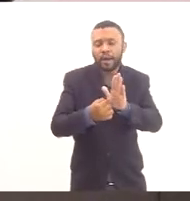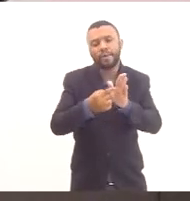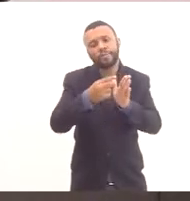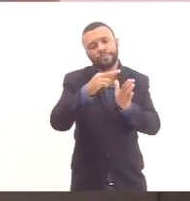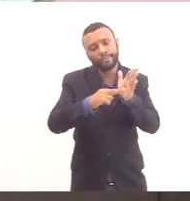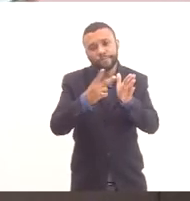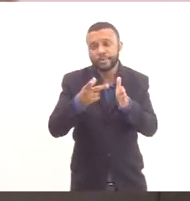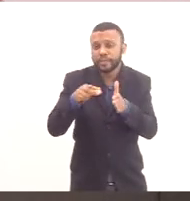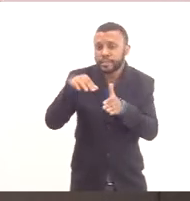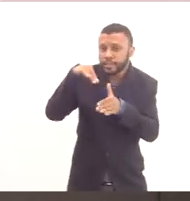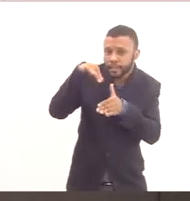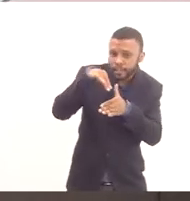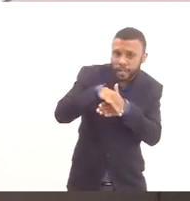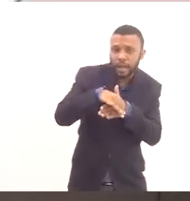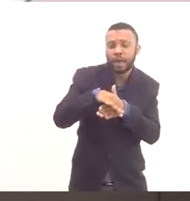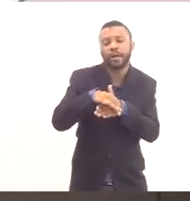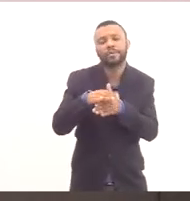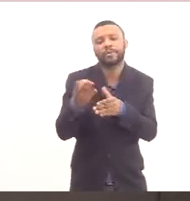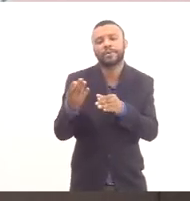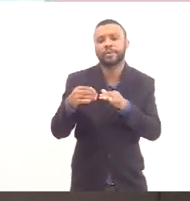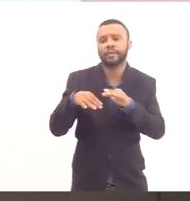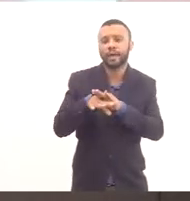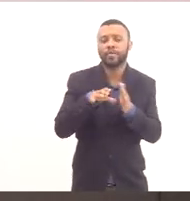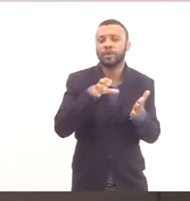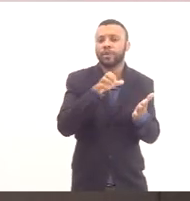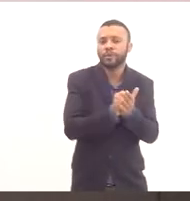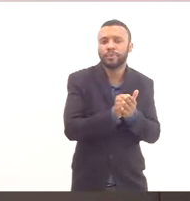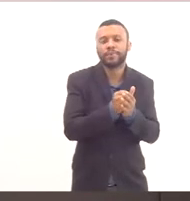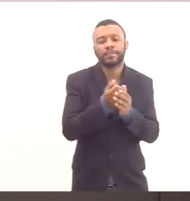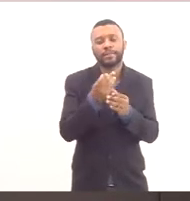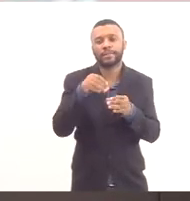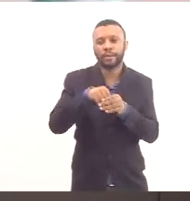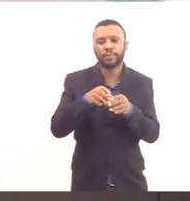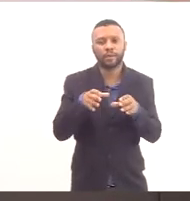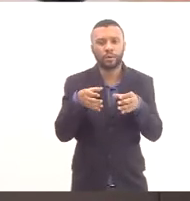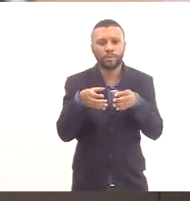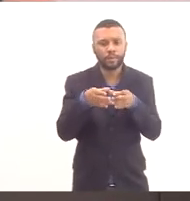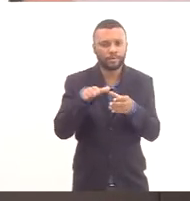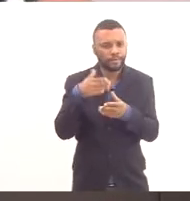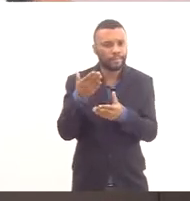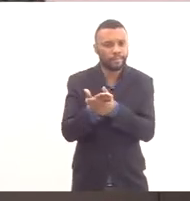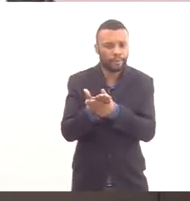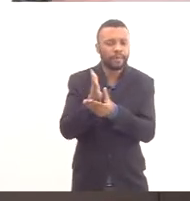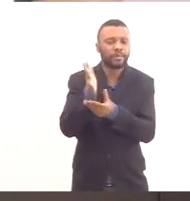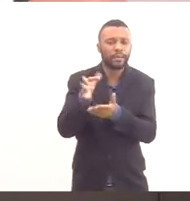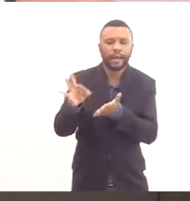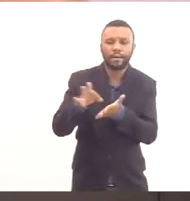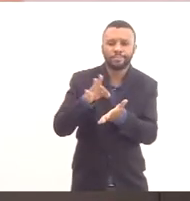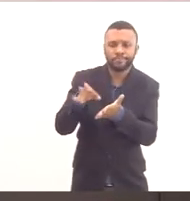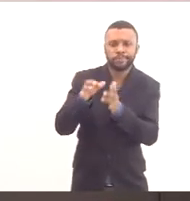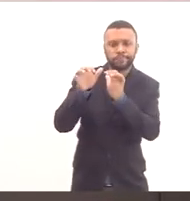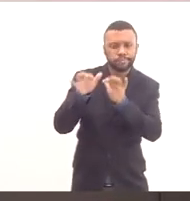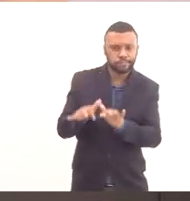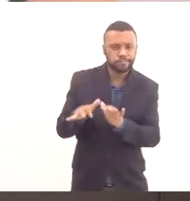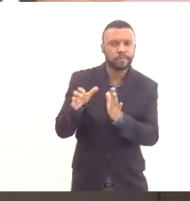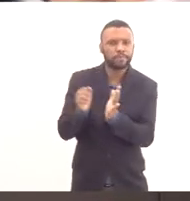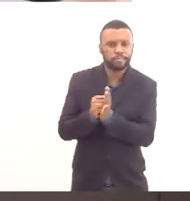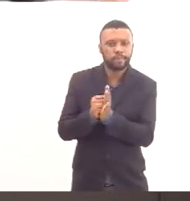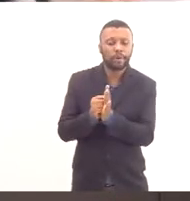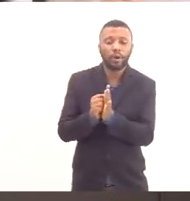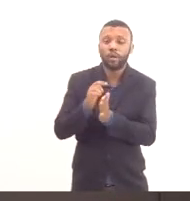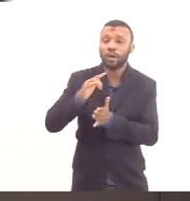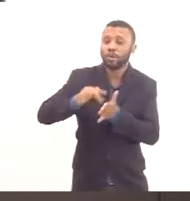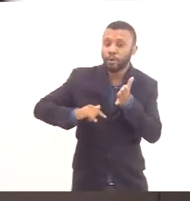foram indexados aqui o acervo da comissão através de um processo que já tá cadastrado todos os documentos apresentados a